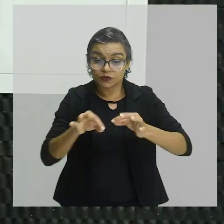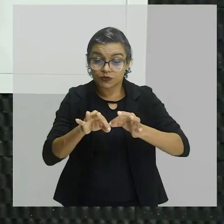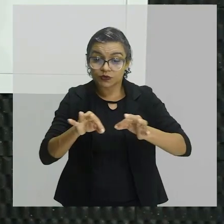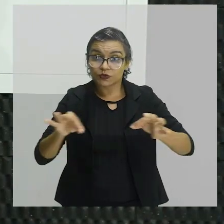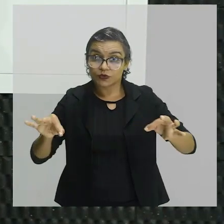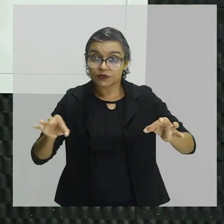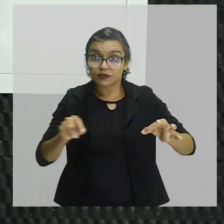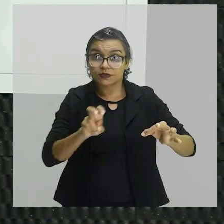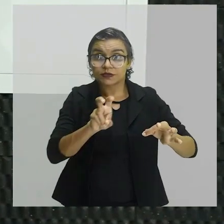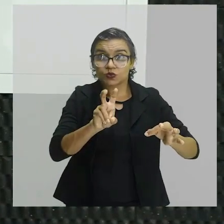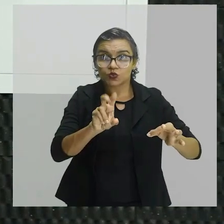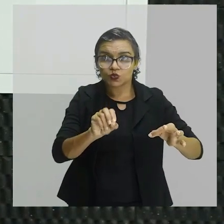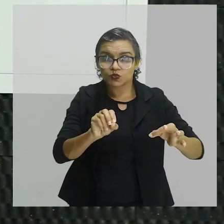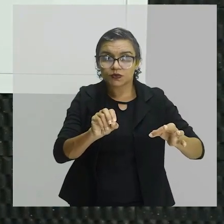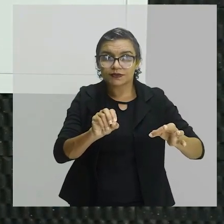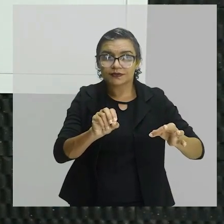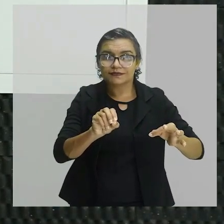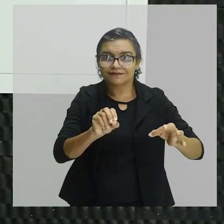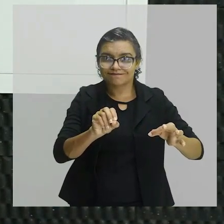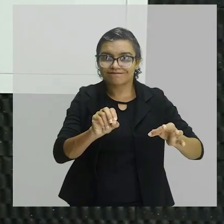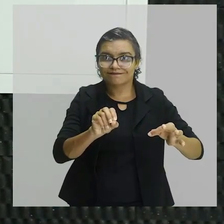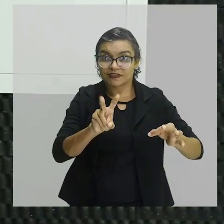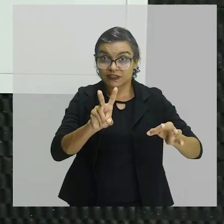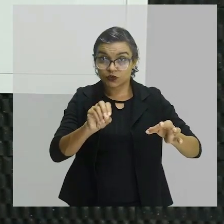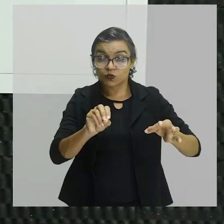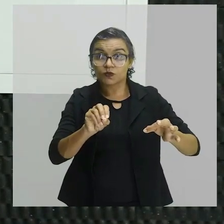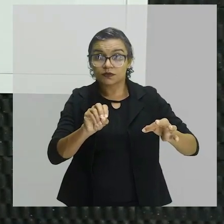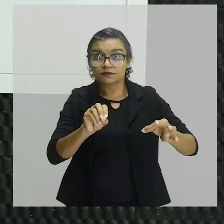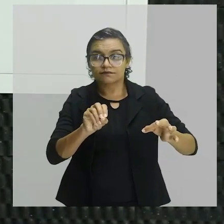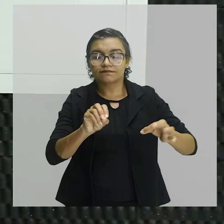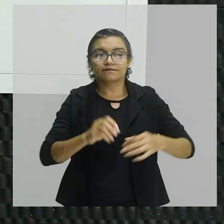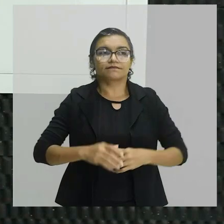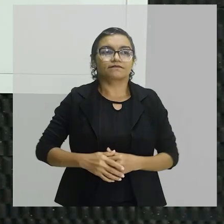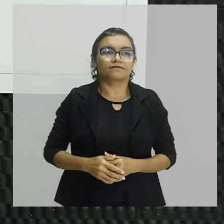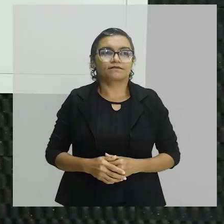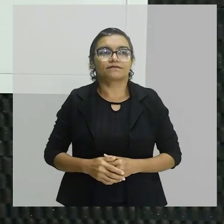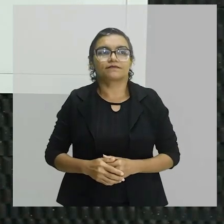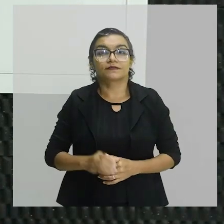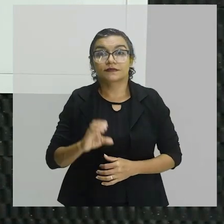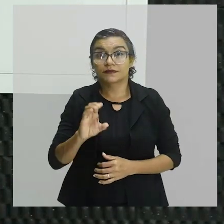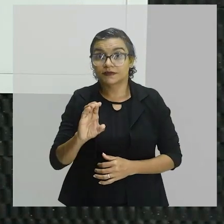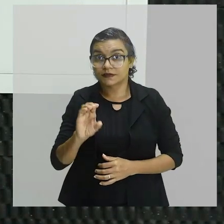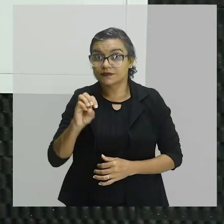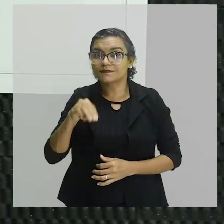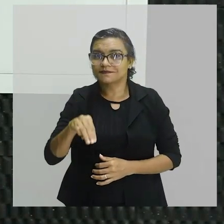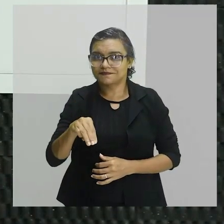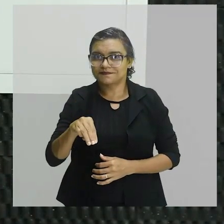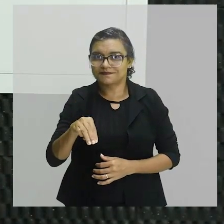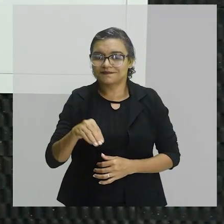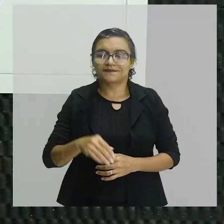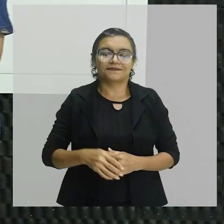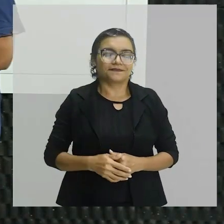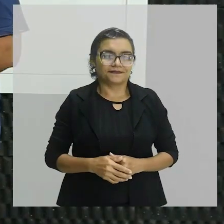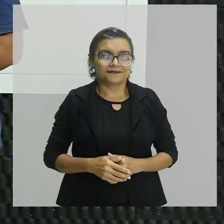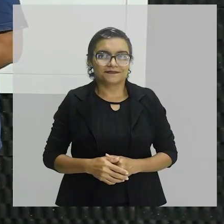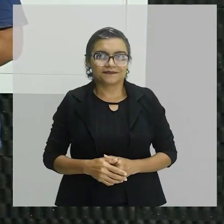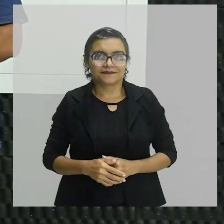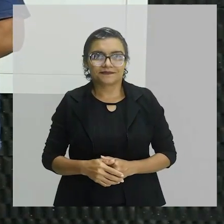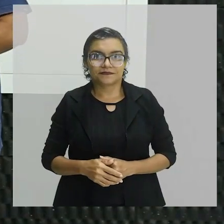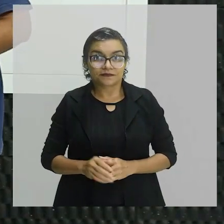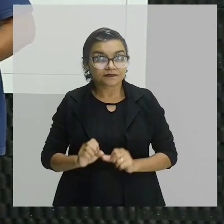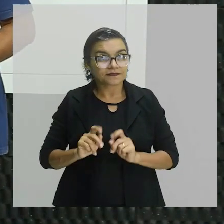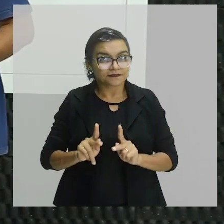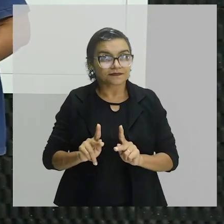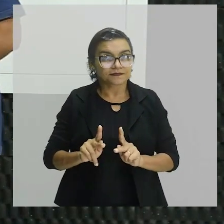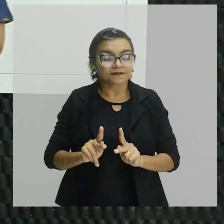de 50. Ó, a distância que eles estão separados é de 50 centímetros.